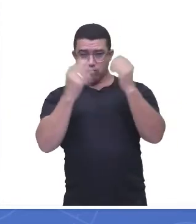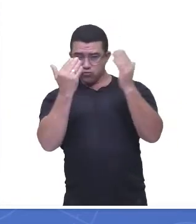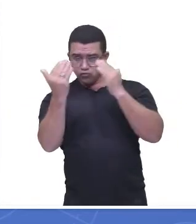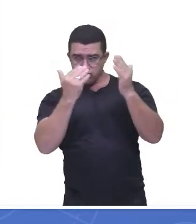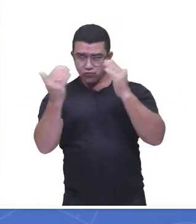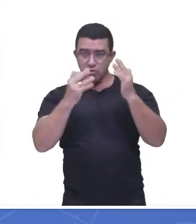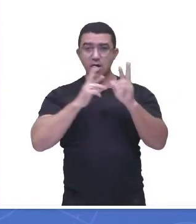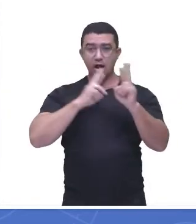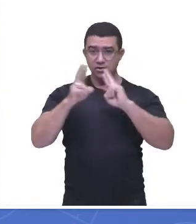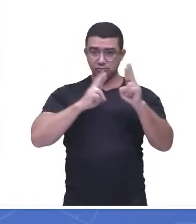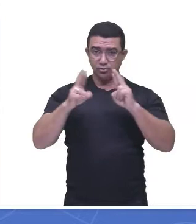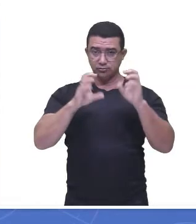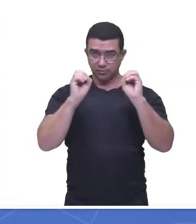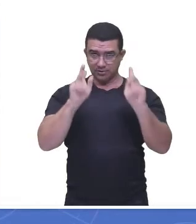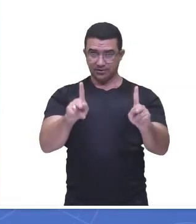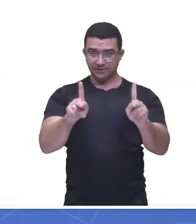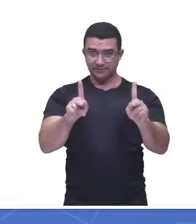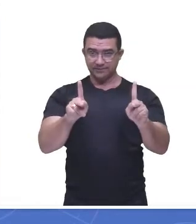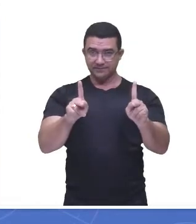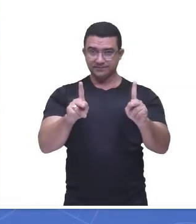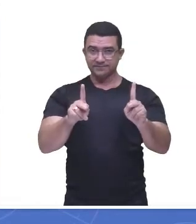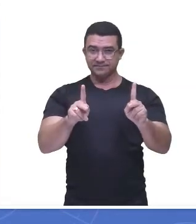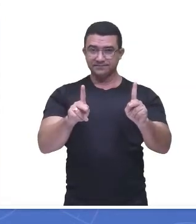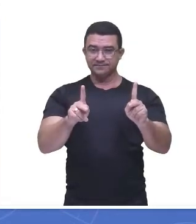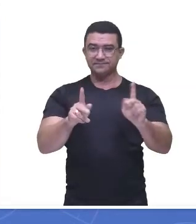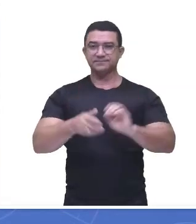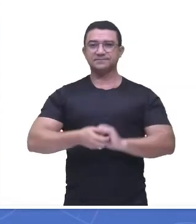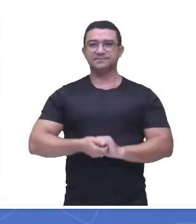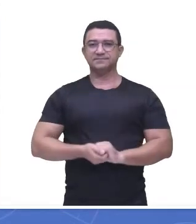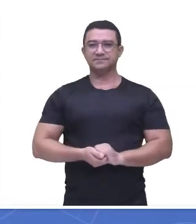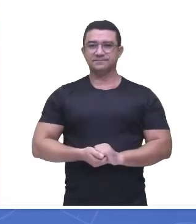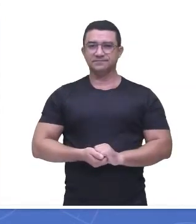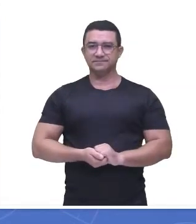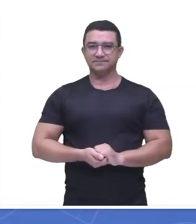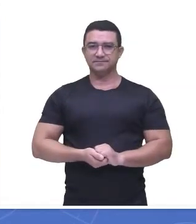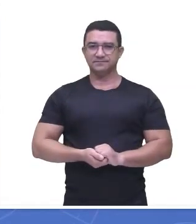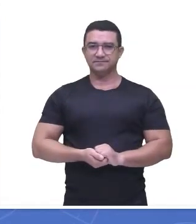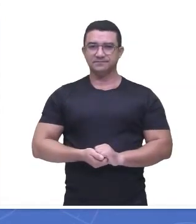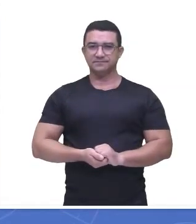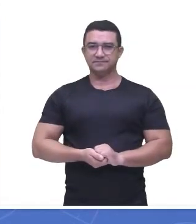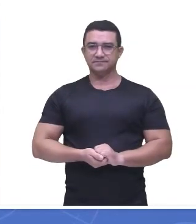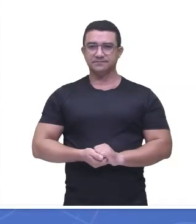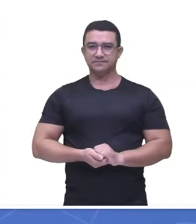e respondam. Corretamente, claro. Deixa esse momento agora que é com vocês.